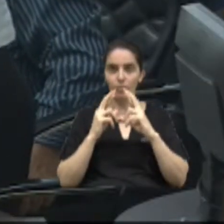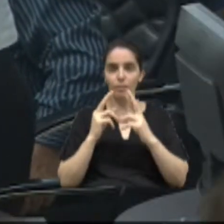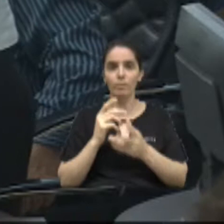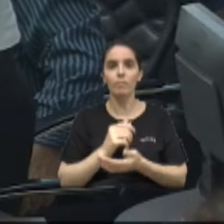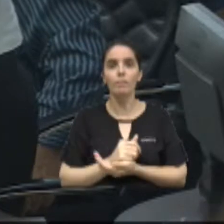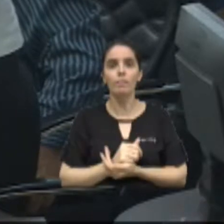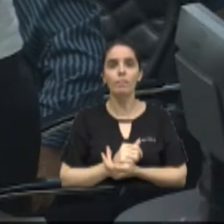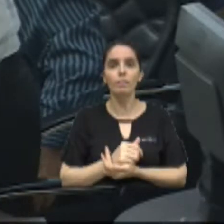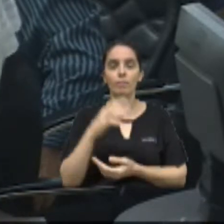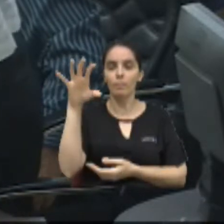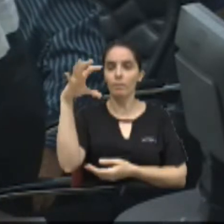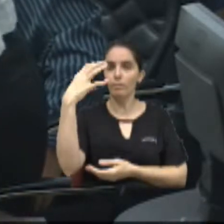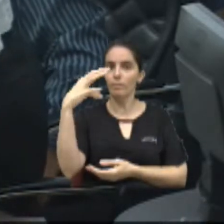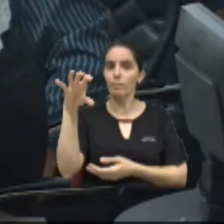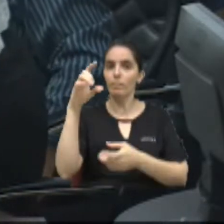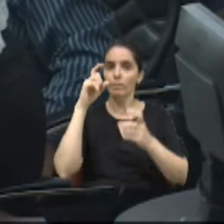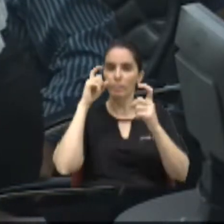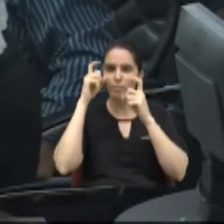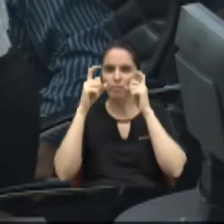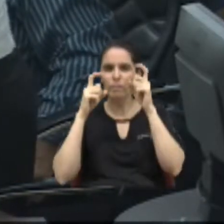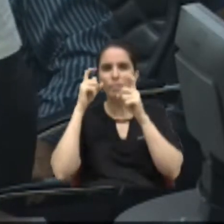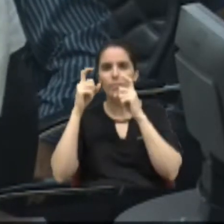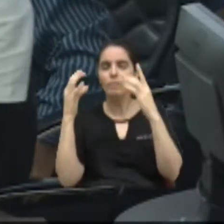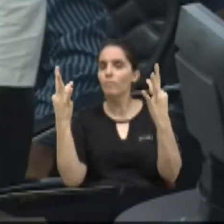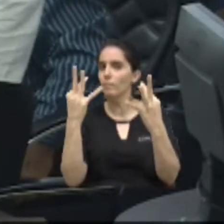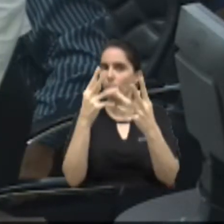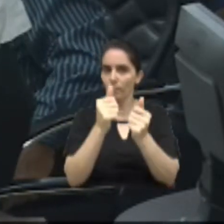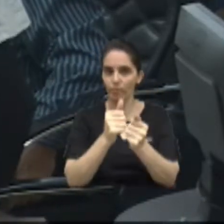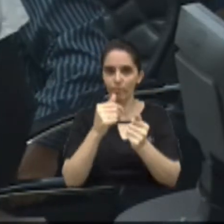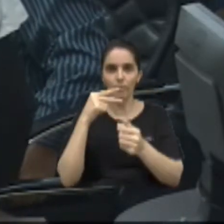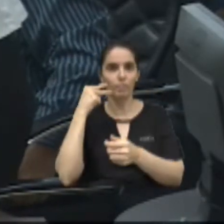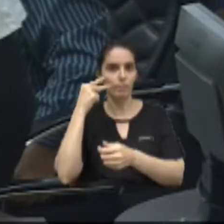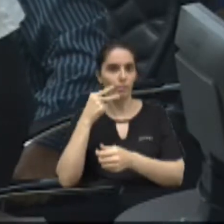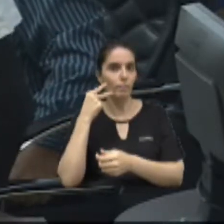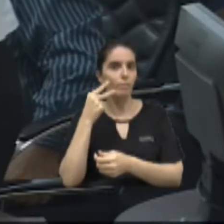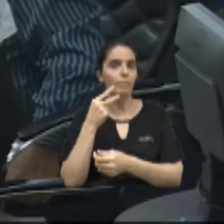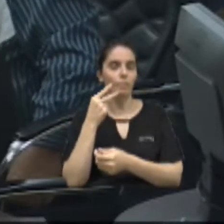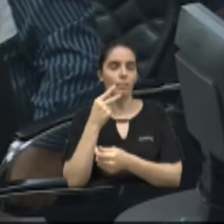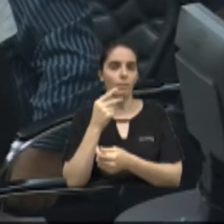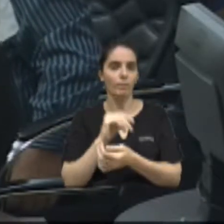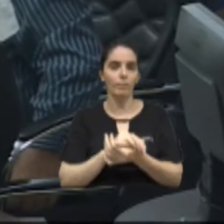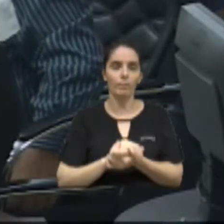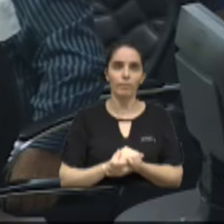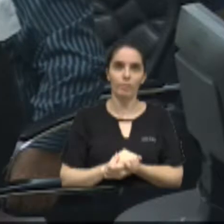deste radar, há uma preocupação de todos os vereadores e vereadoras dessa casa.